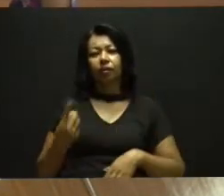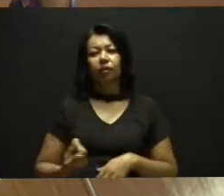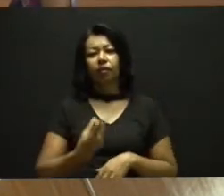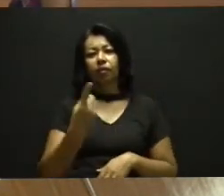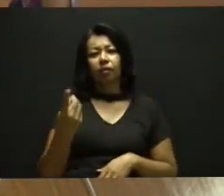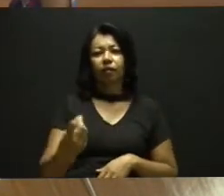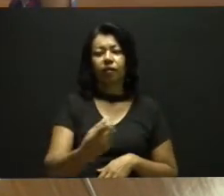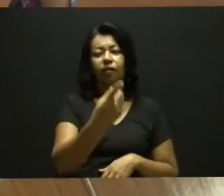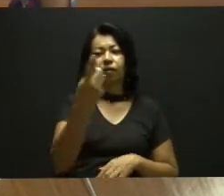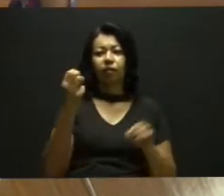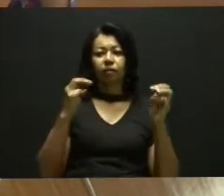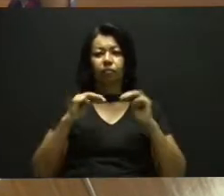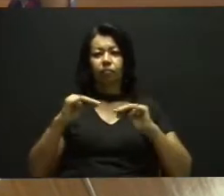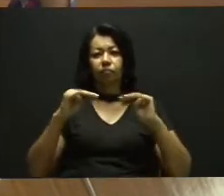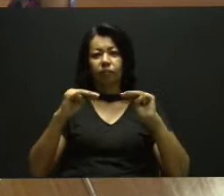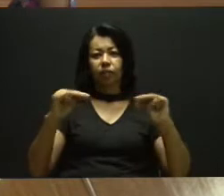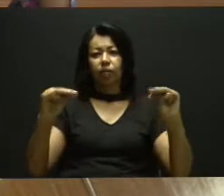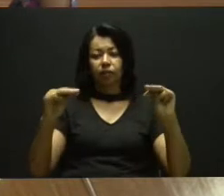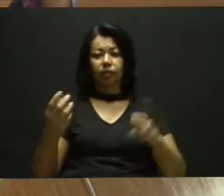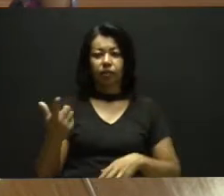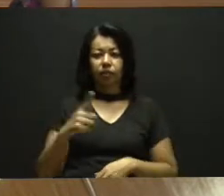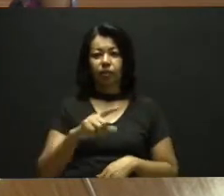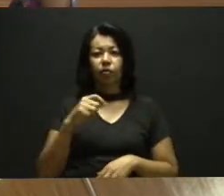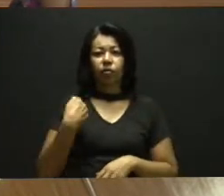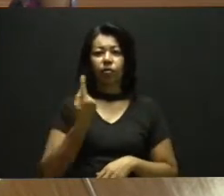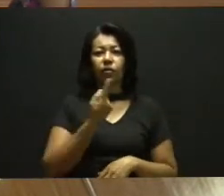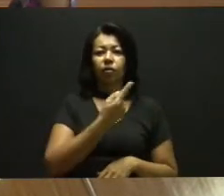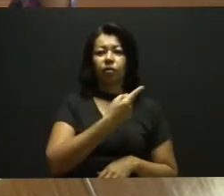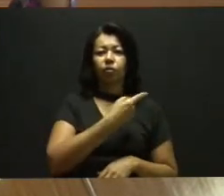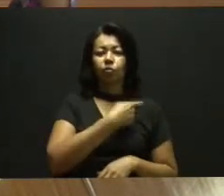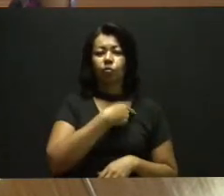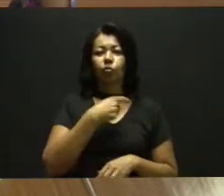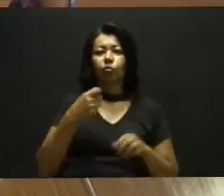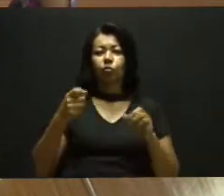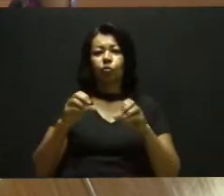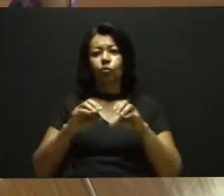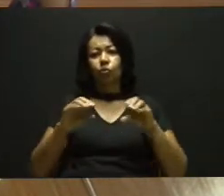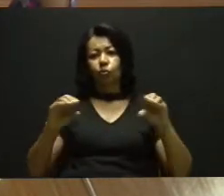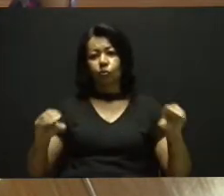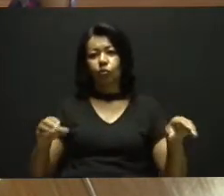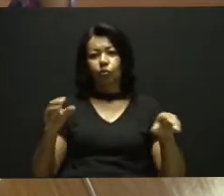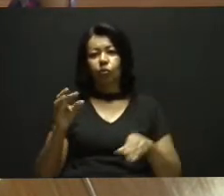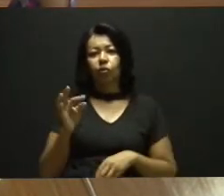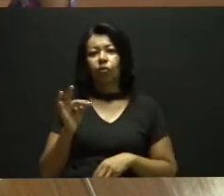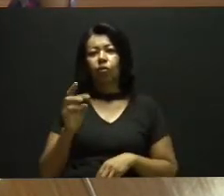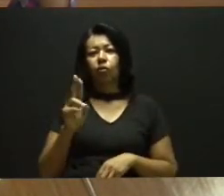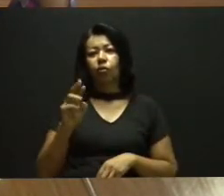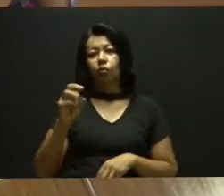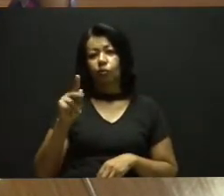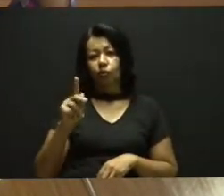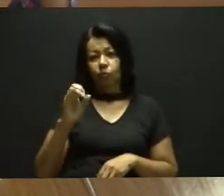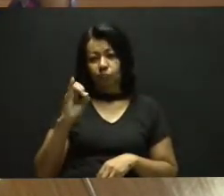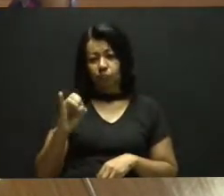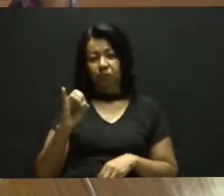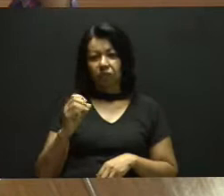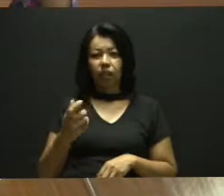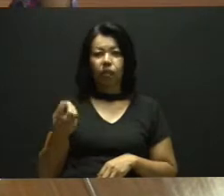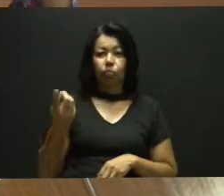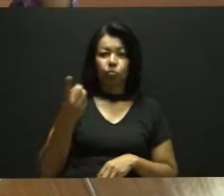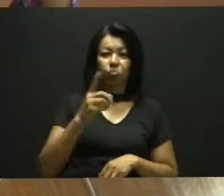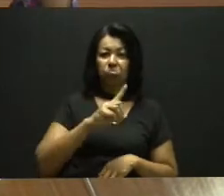na divisão que no solo tupi nos mercados do b